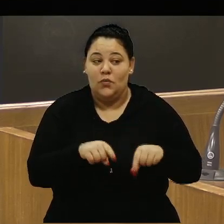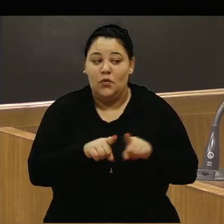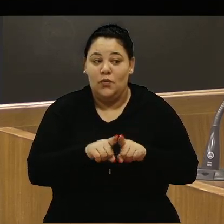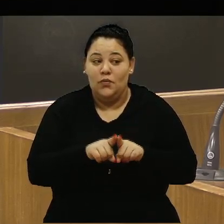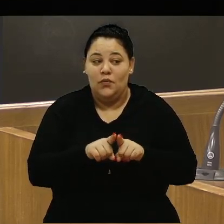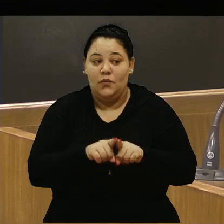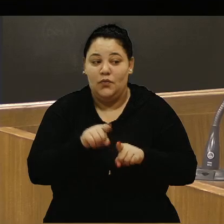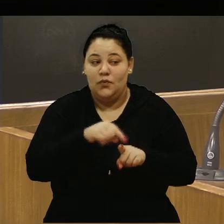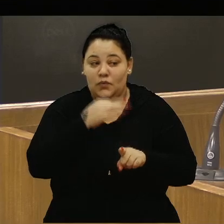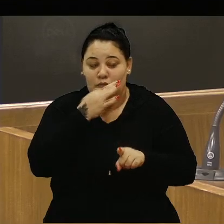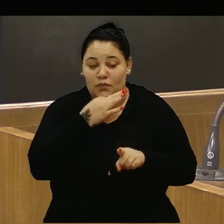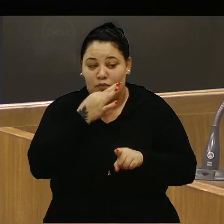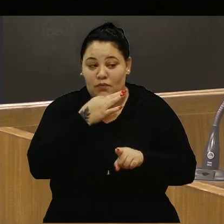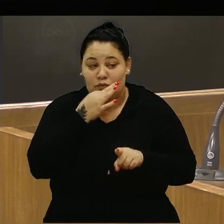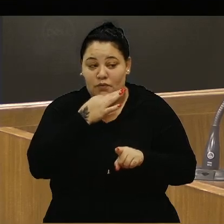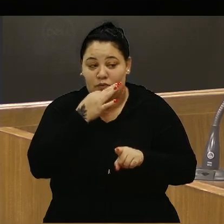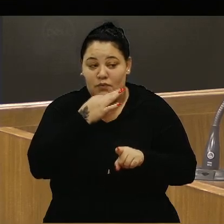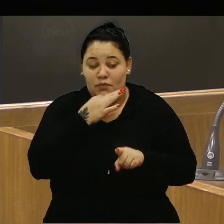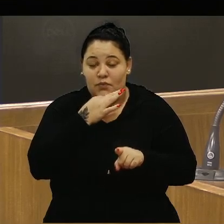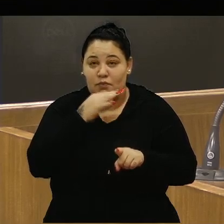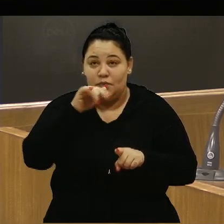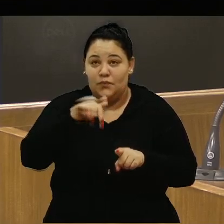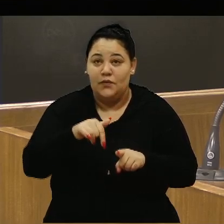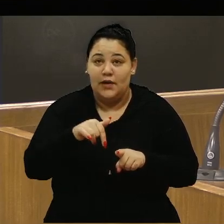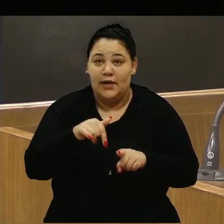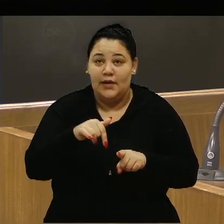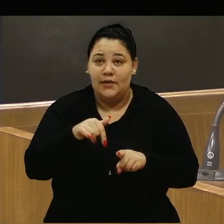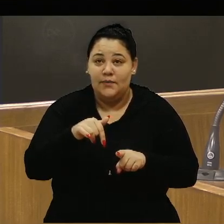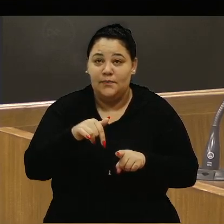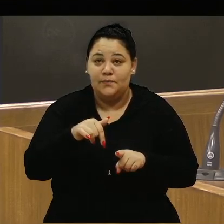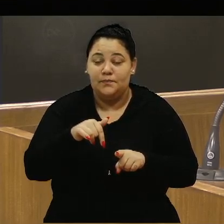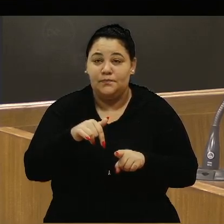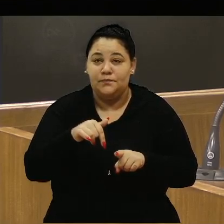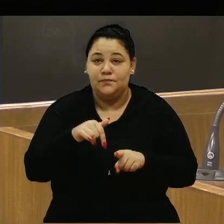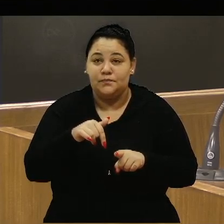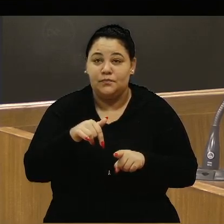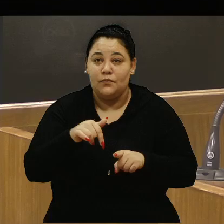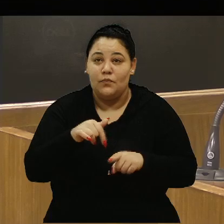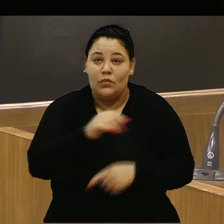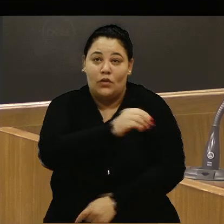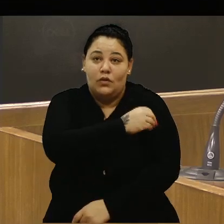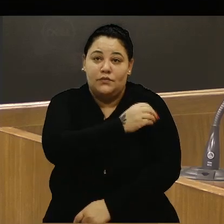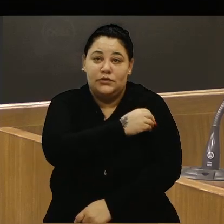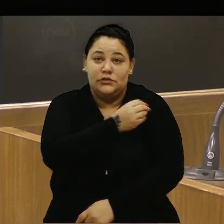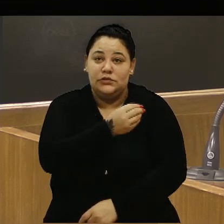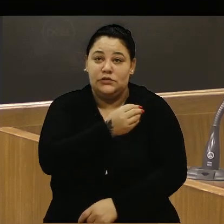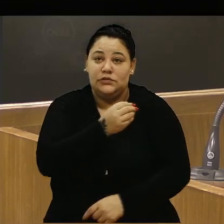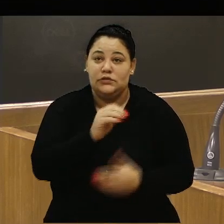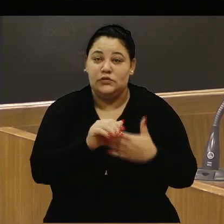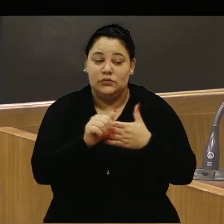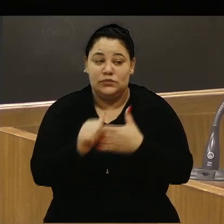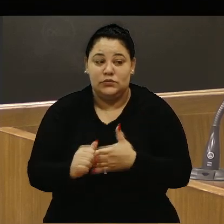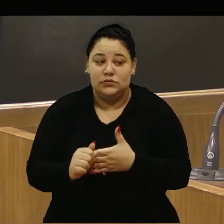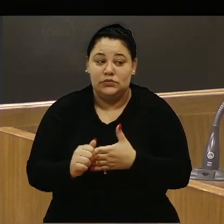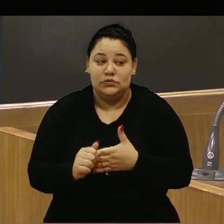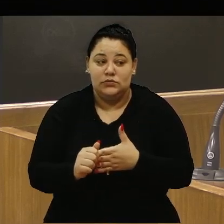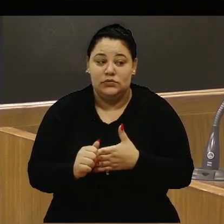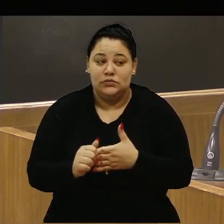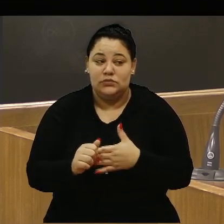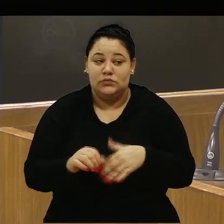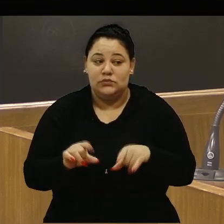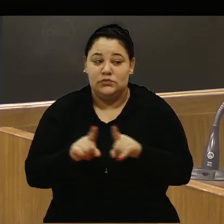Sul, realizamos vivências de capoeira com oficinas ministradas pelo corpo docente do nosso